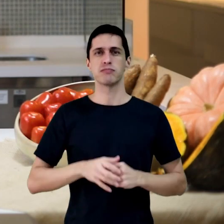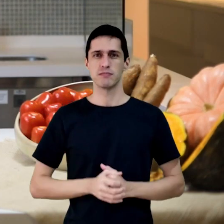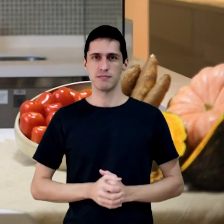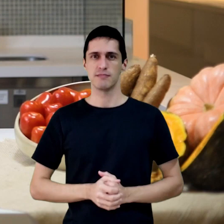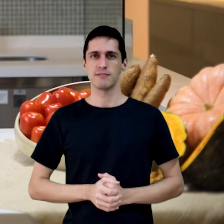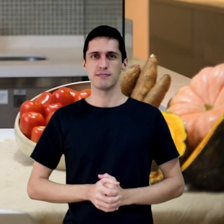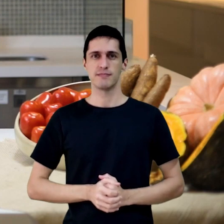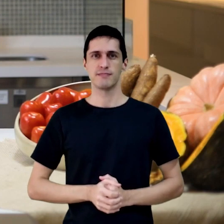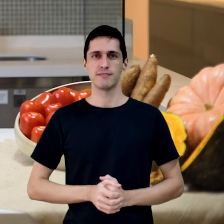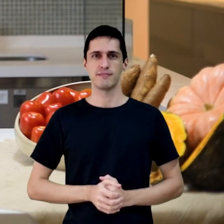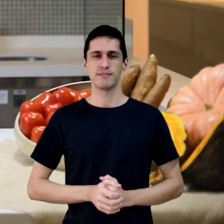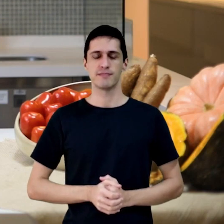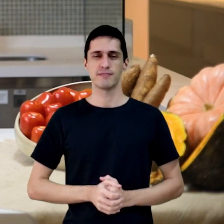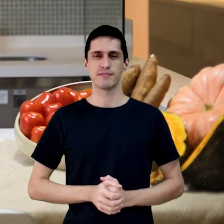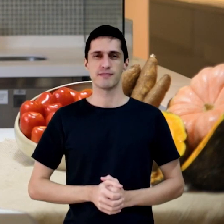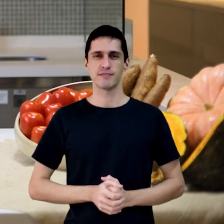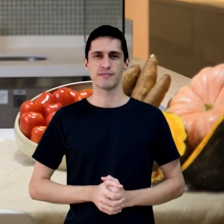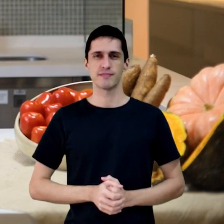Sova bem.